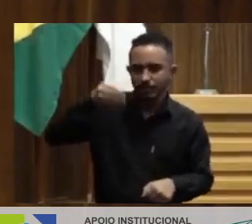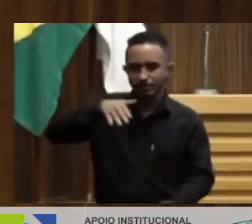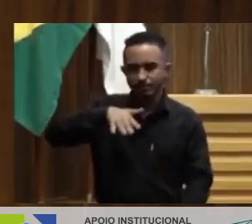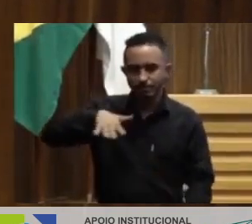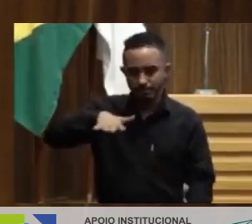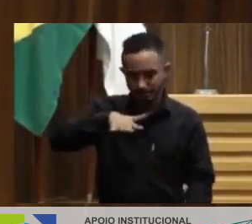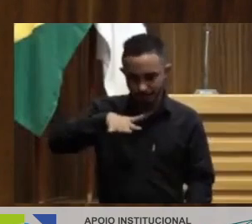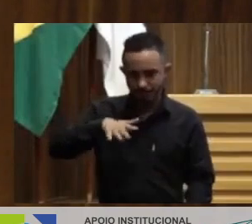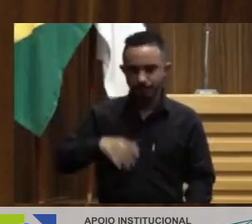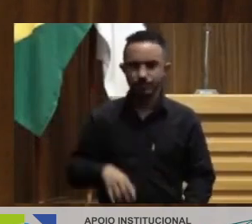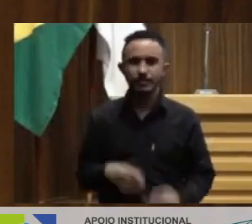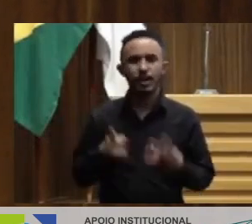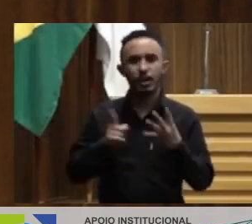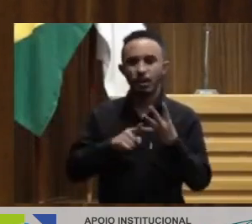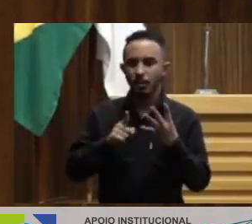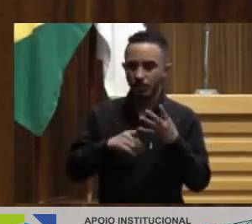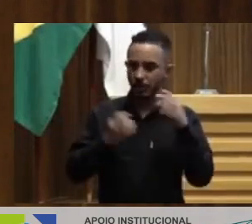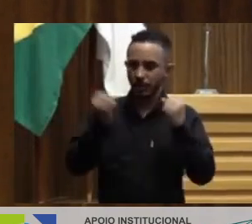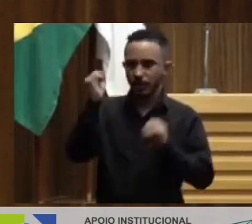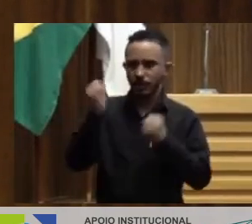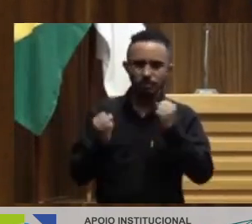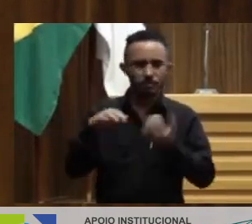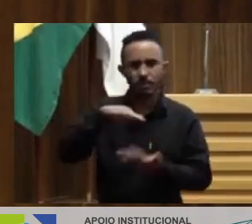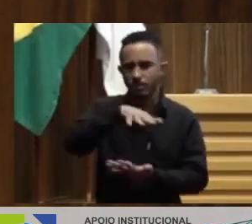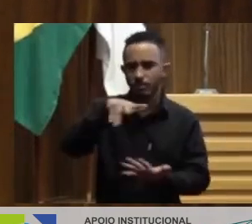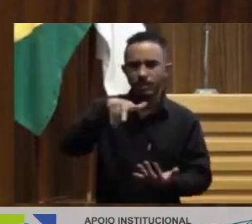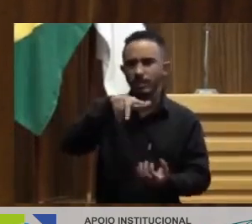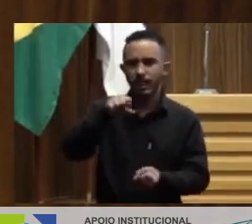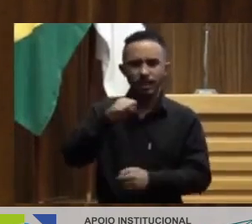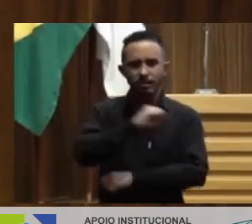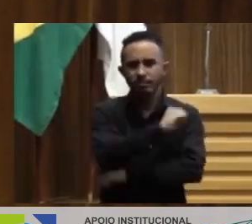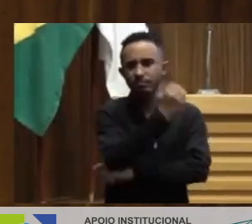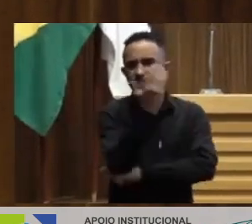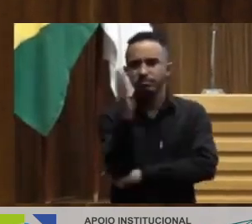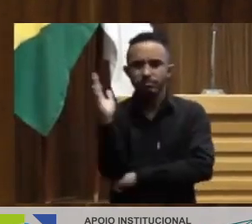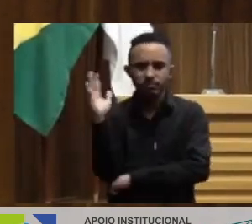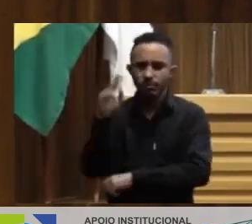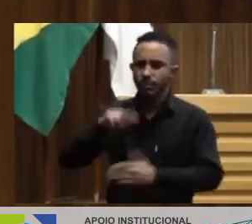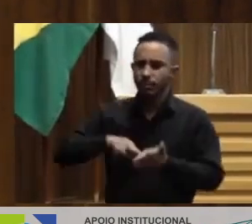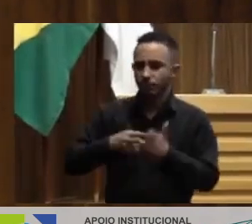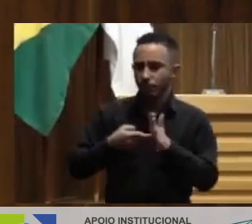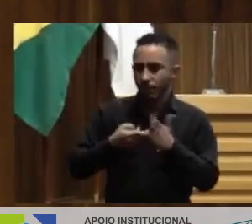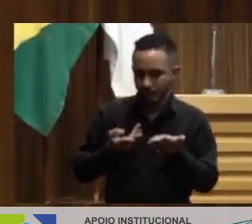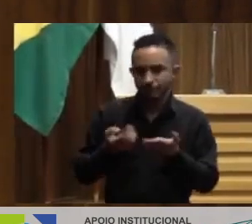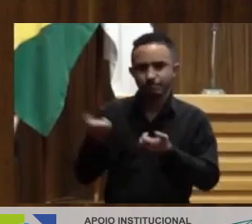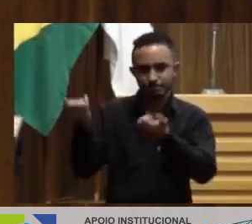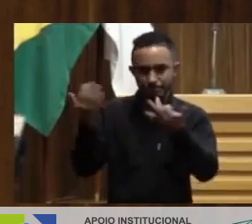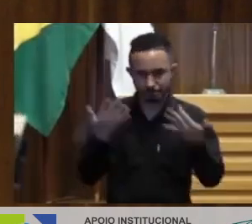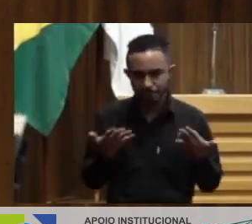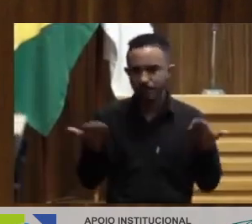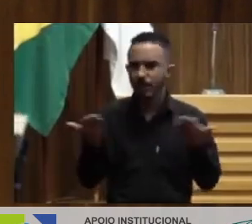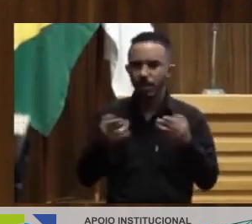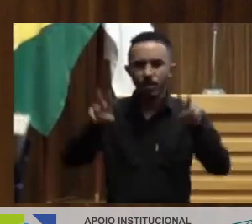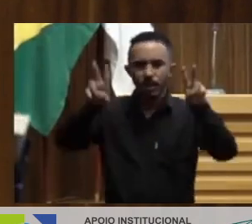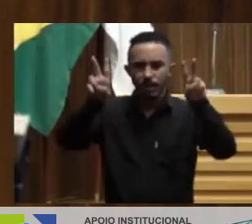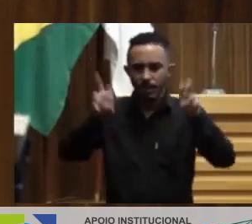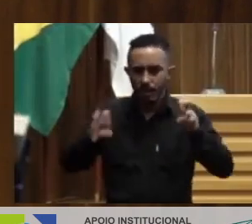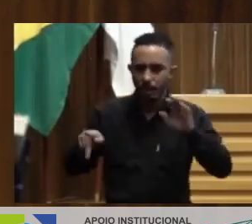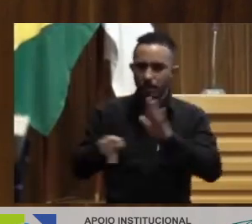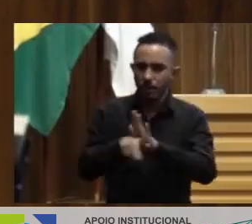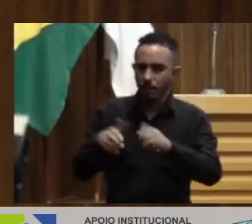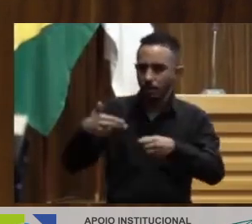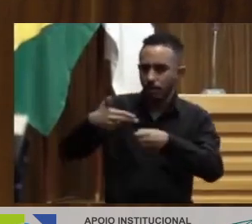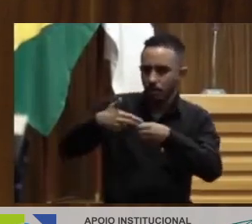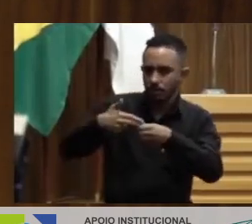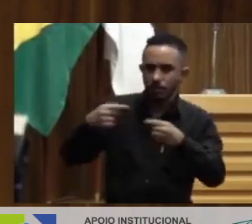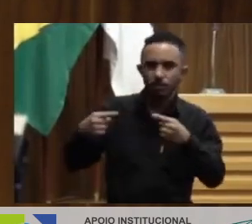indústria sustentável, verde, e quero destacar aqui a questão do combustível do